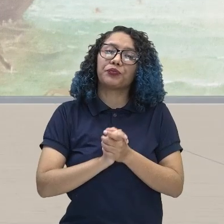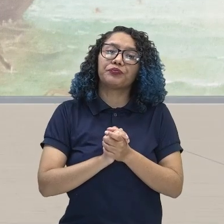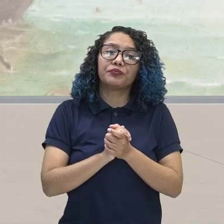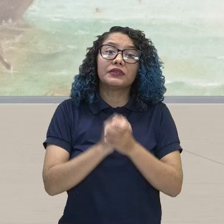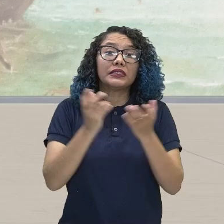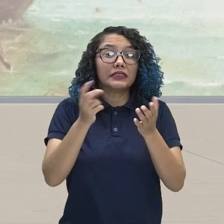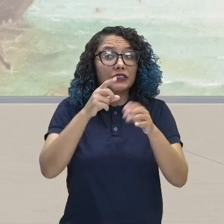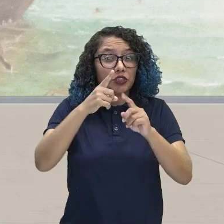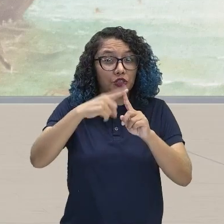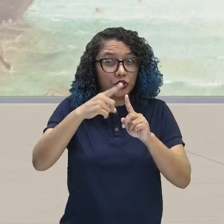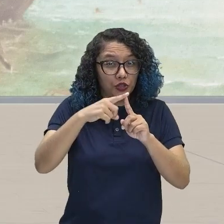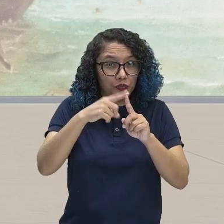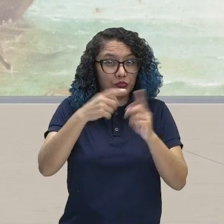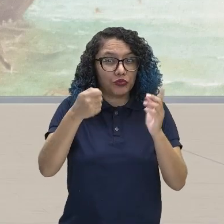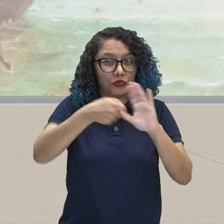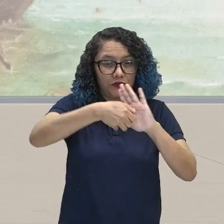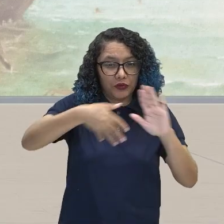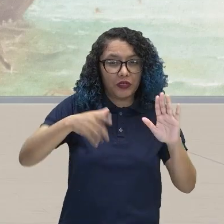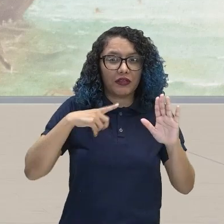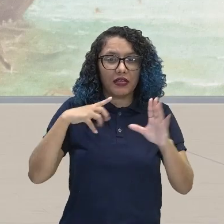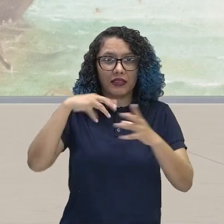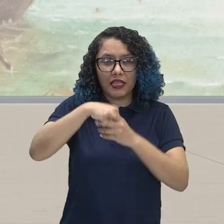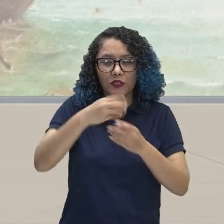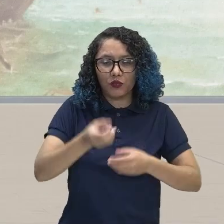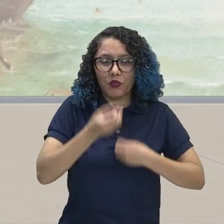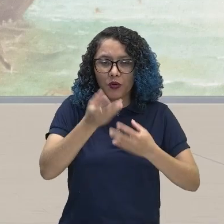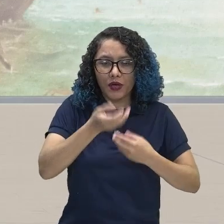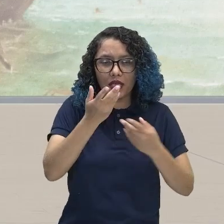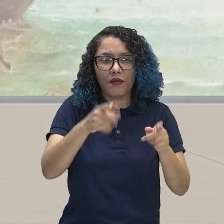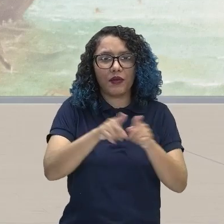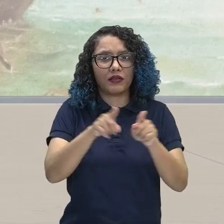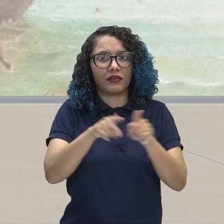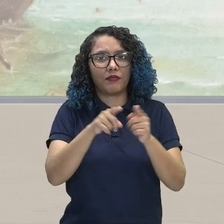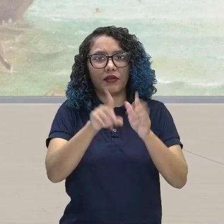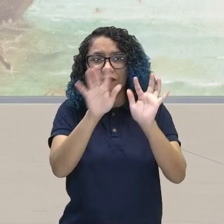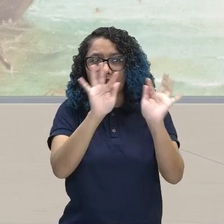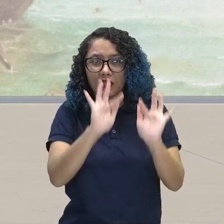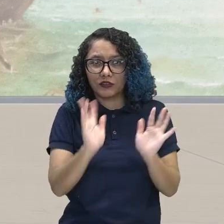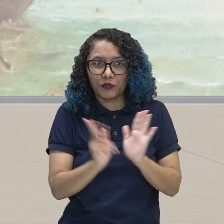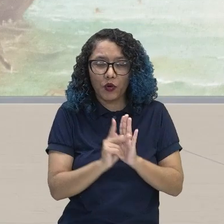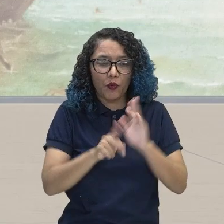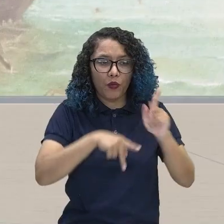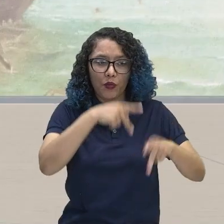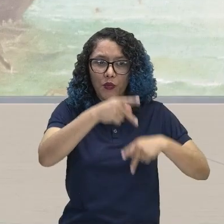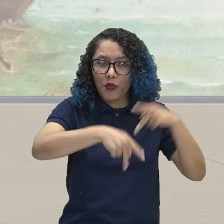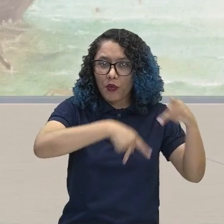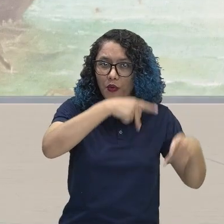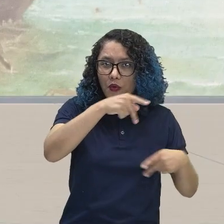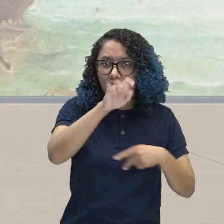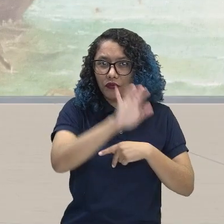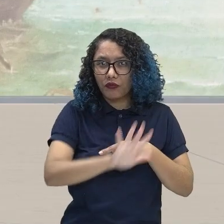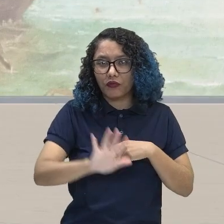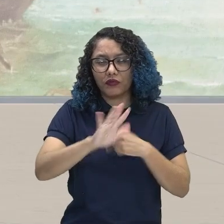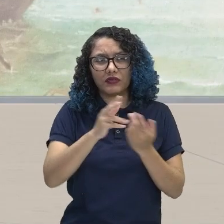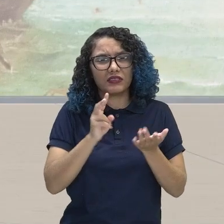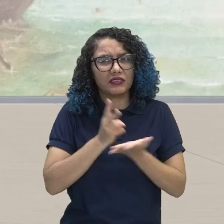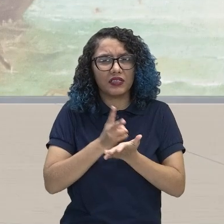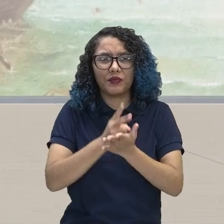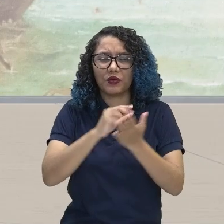poemas, né, ditados populares, então, sempre com esse sentido